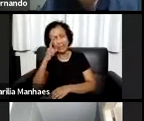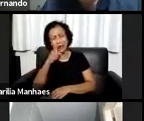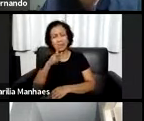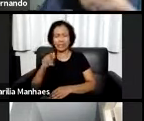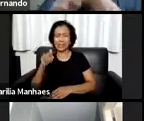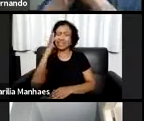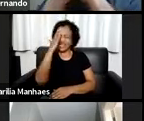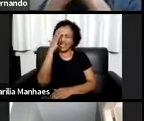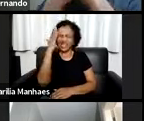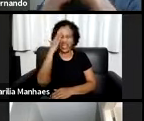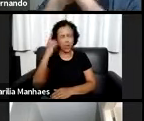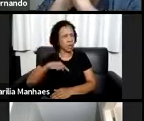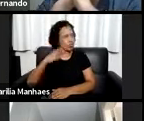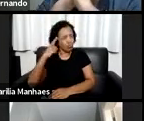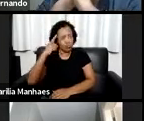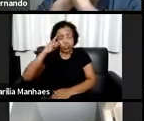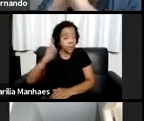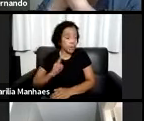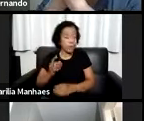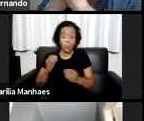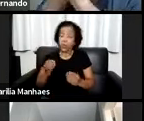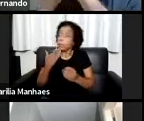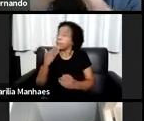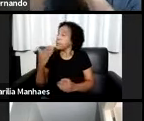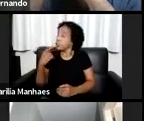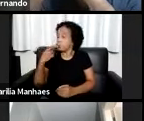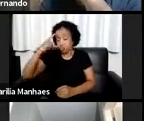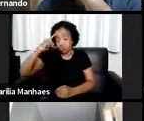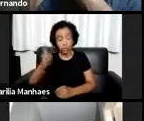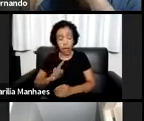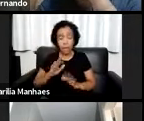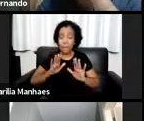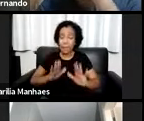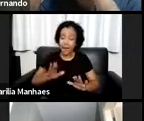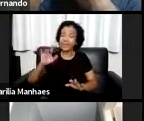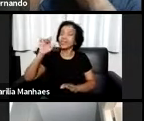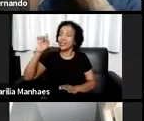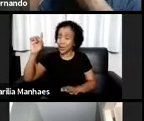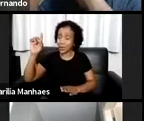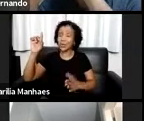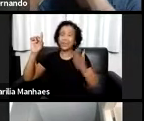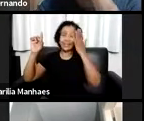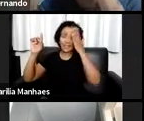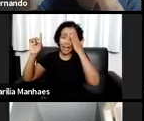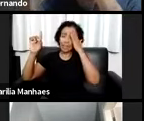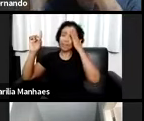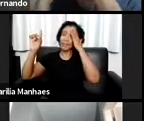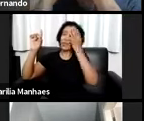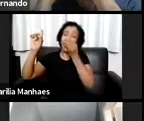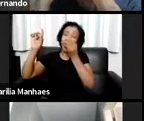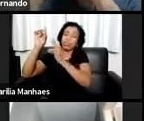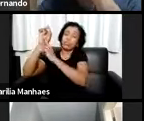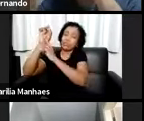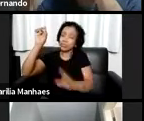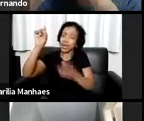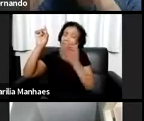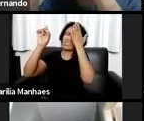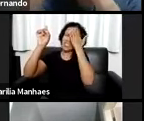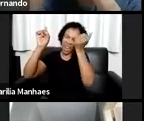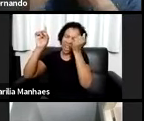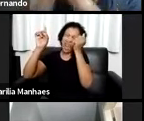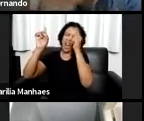nem sabemos o que pedir, mas o Senhor sabe como nos responder. Ó Deus, colocamos diante do Senhor a